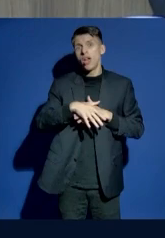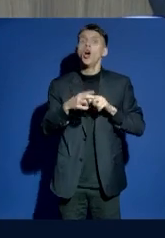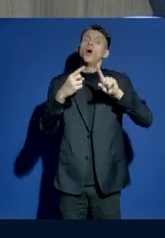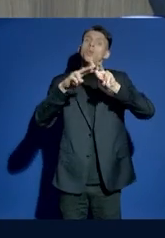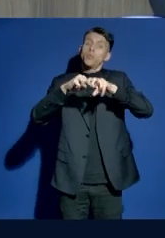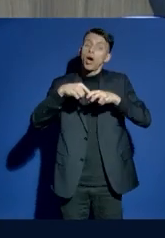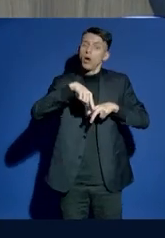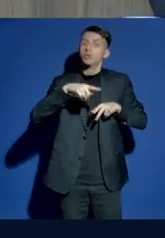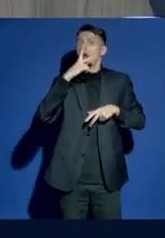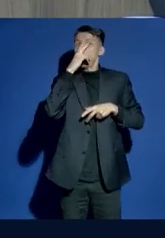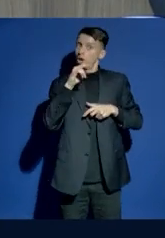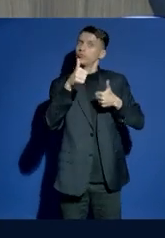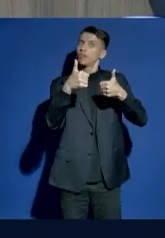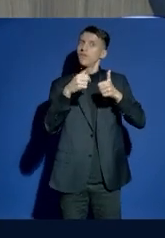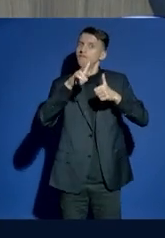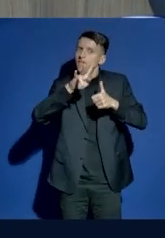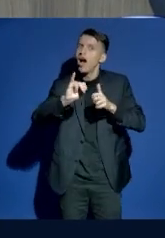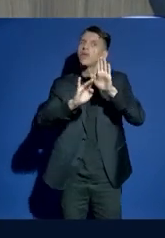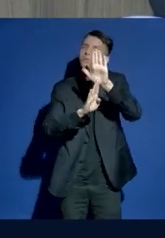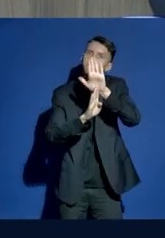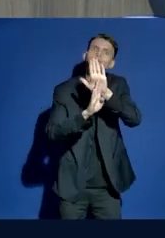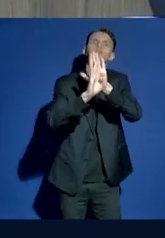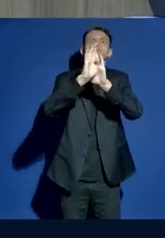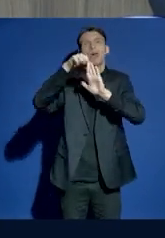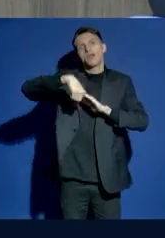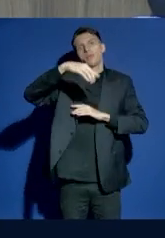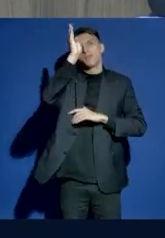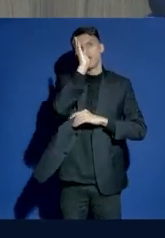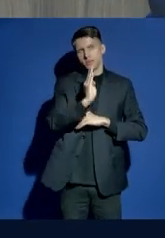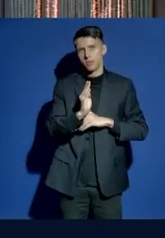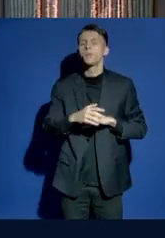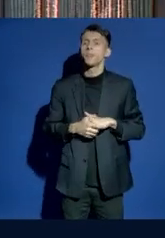com potencial bastante grande para o Brasil.